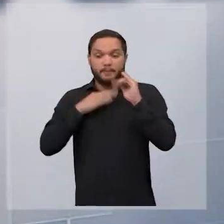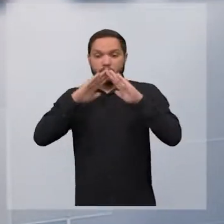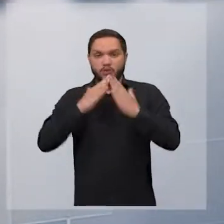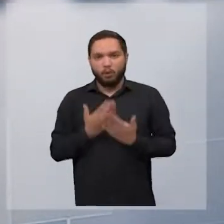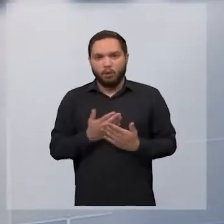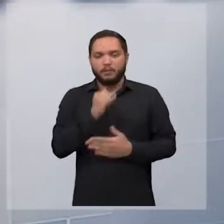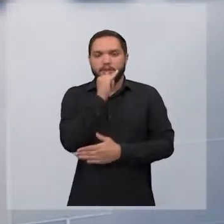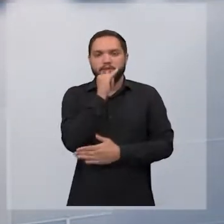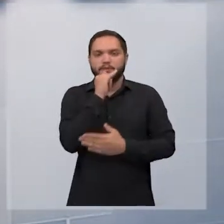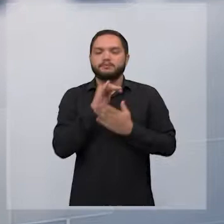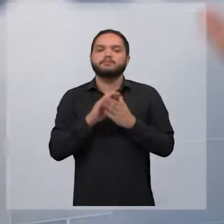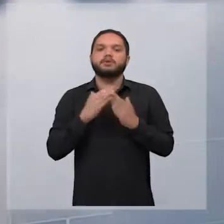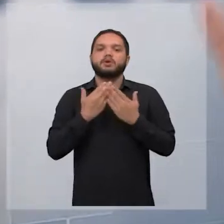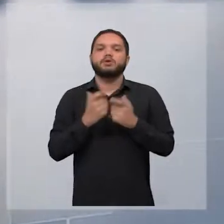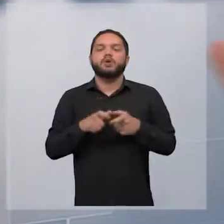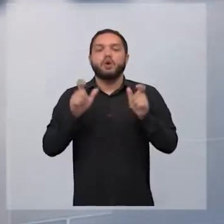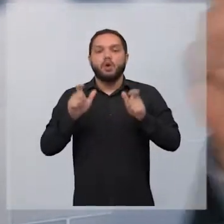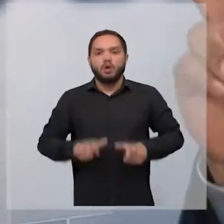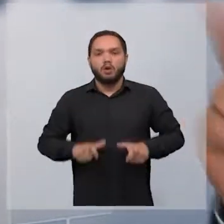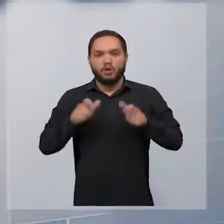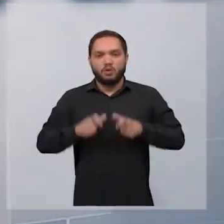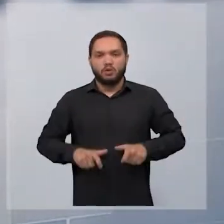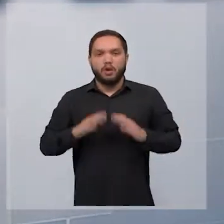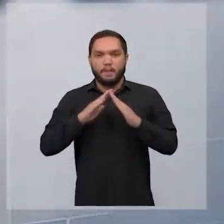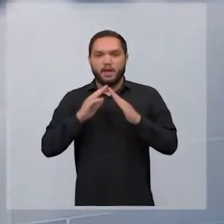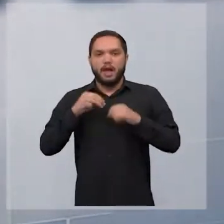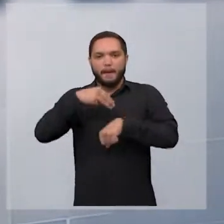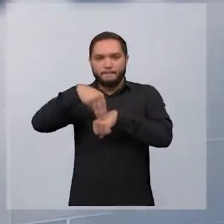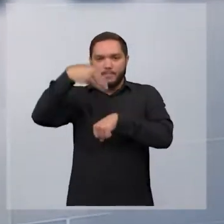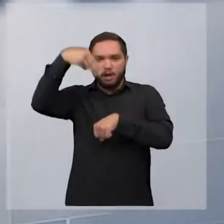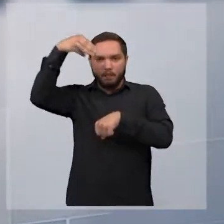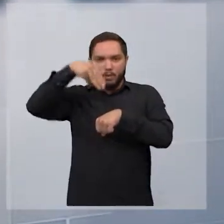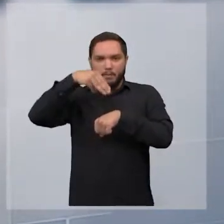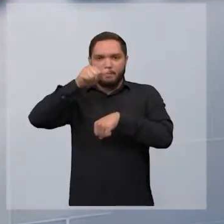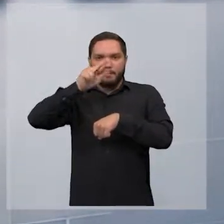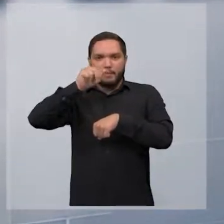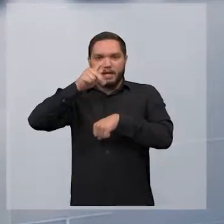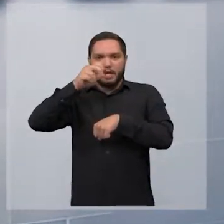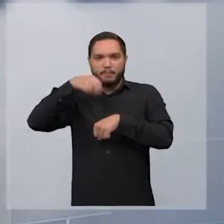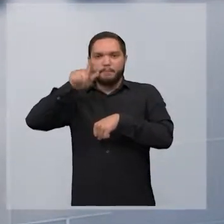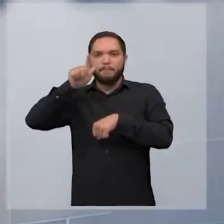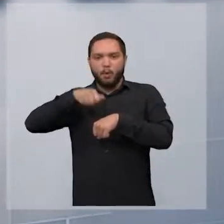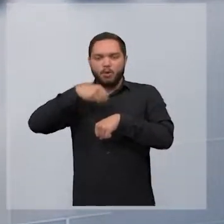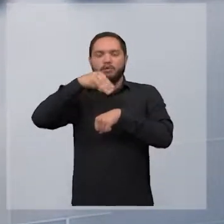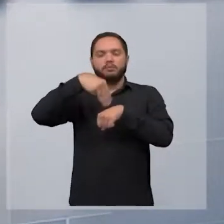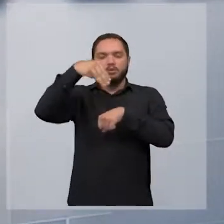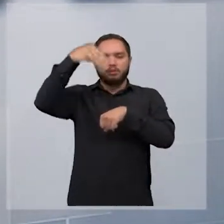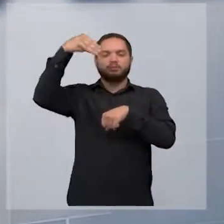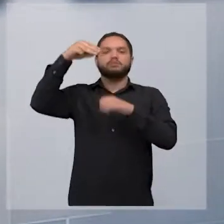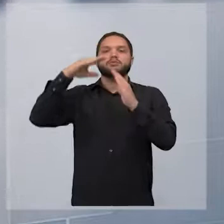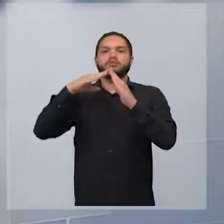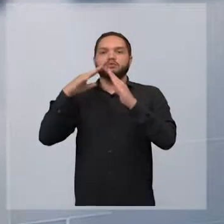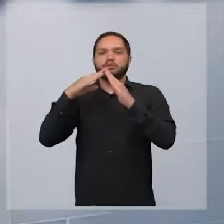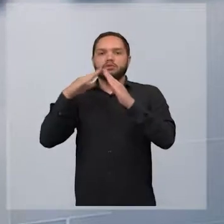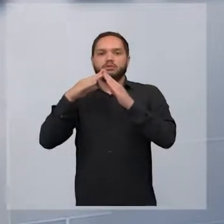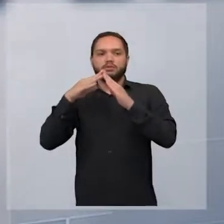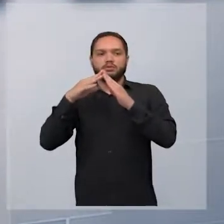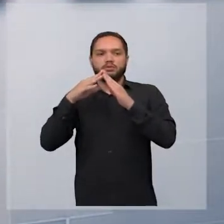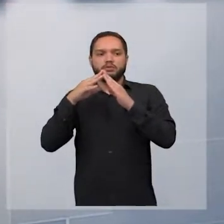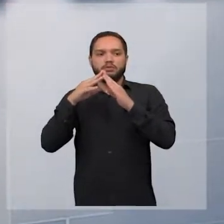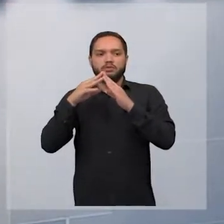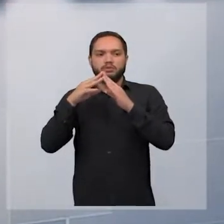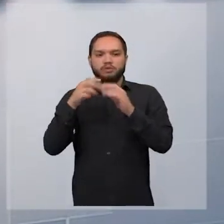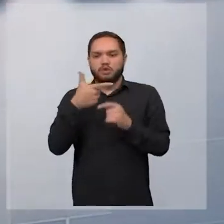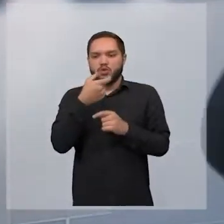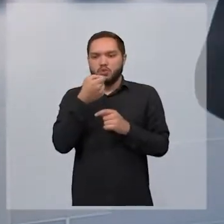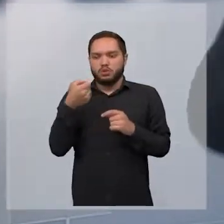aula numa escola, a minha casa na Maraponga, vou dar 2 particulares. Eu tenho uma casa na Maraponga que é 200 metros construída. Que